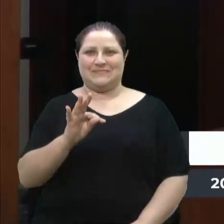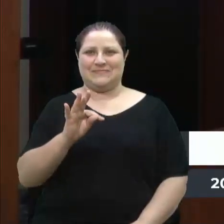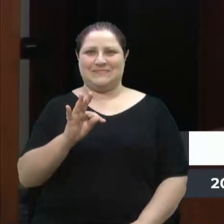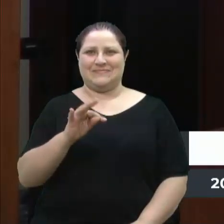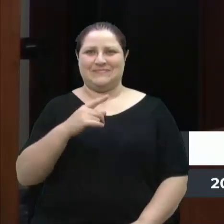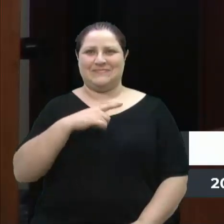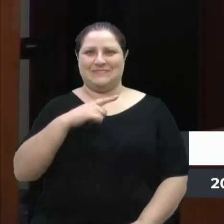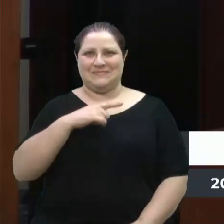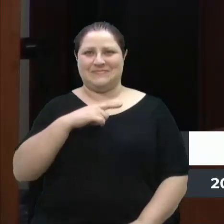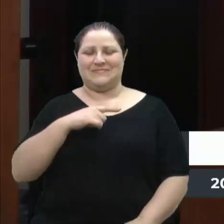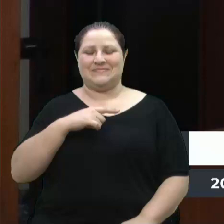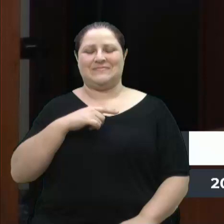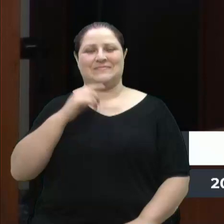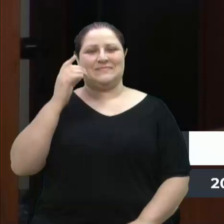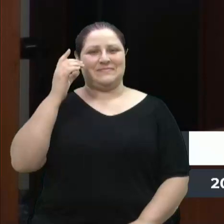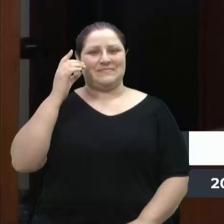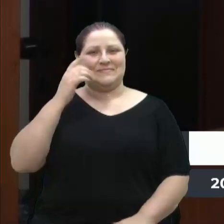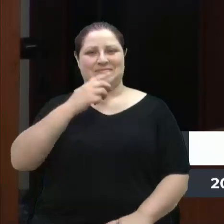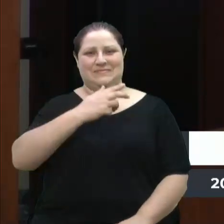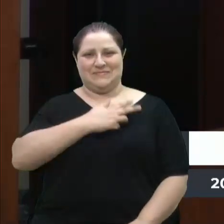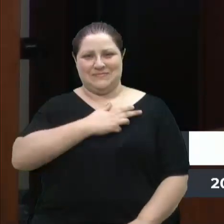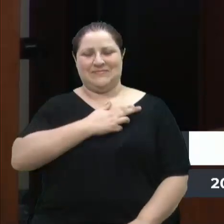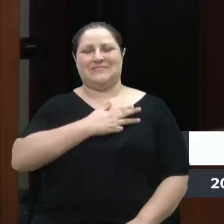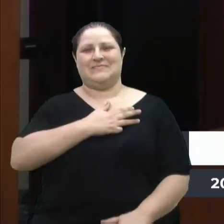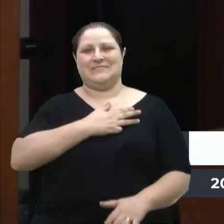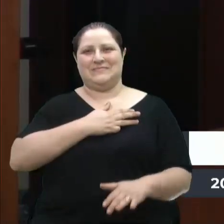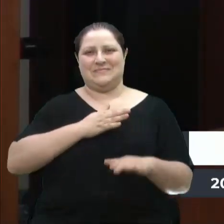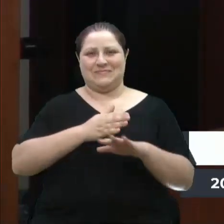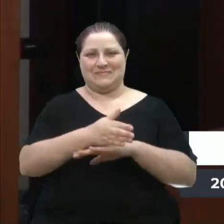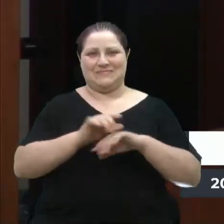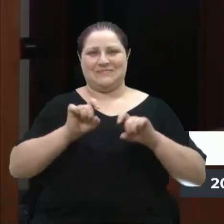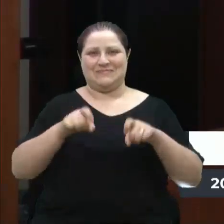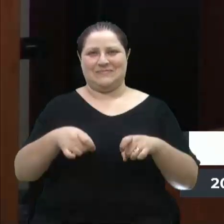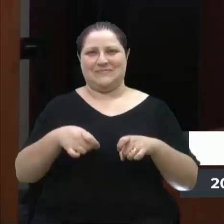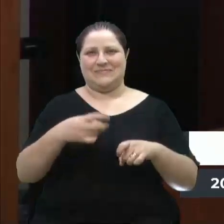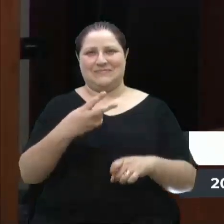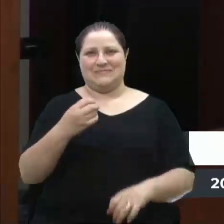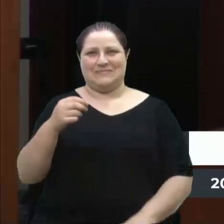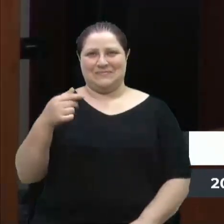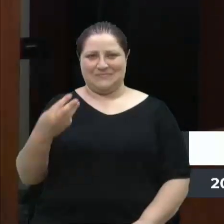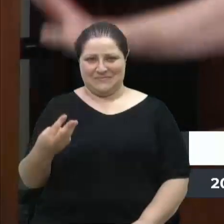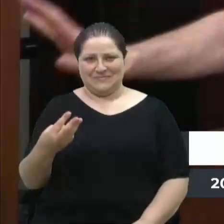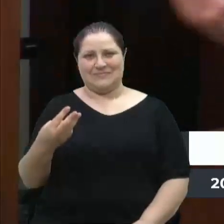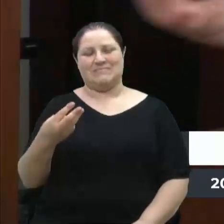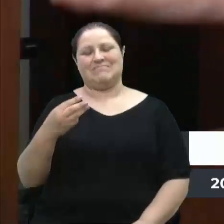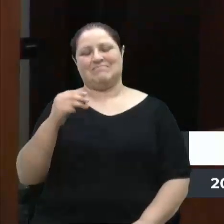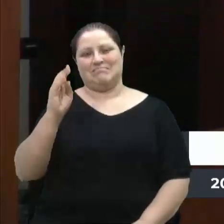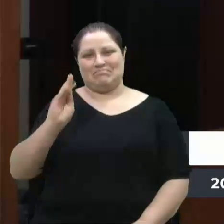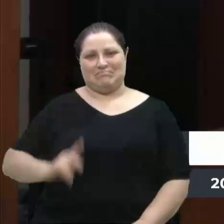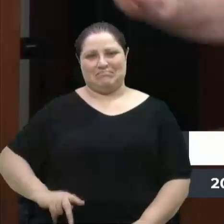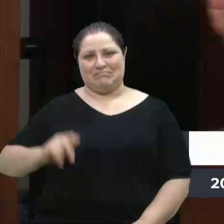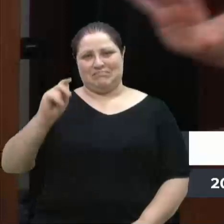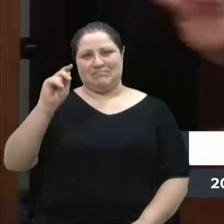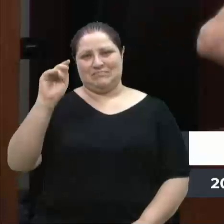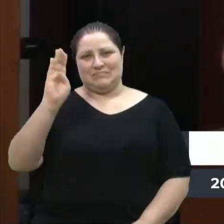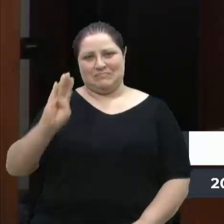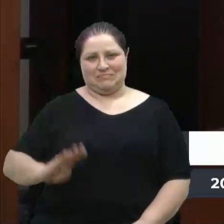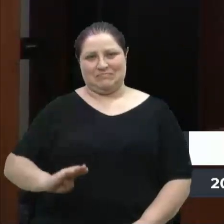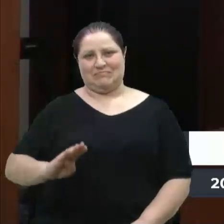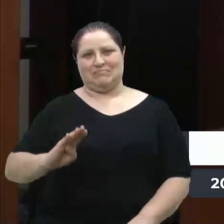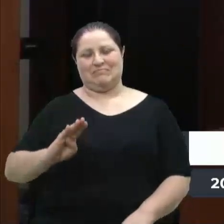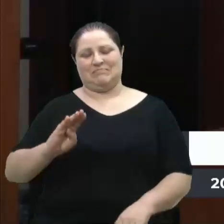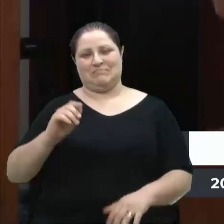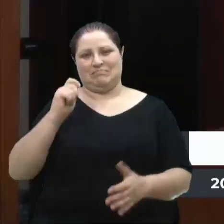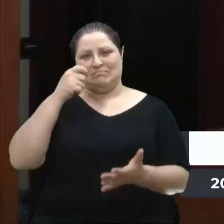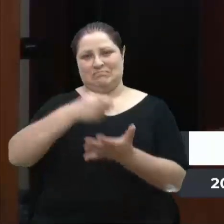Lula assumiu em 2003, vereador Scalco, o brasileiro pagava, isso são dados, né? Vai estar lá no cardzinho, só não está